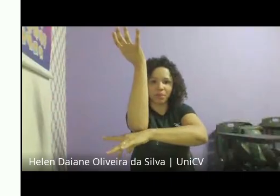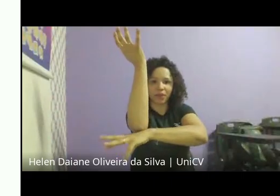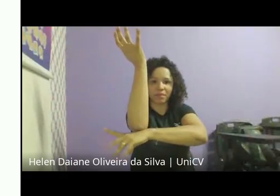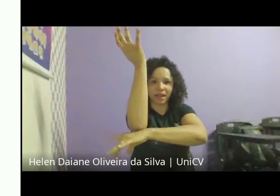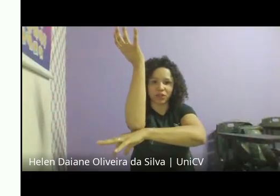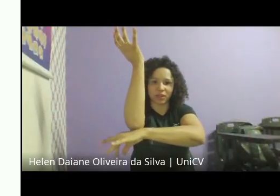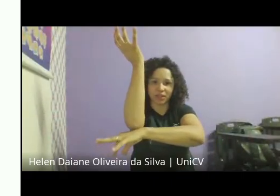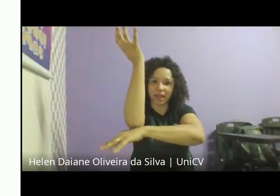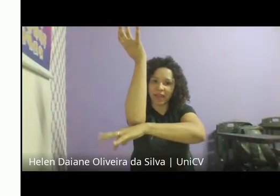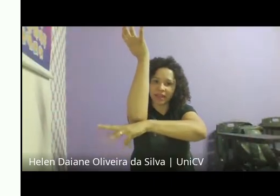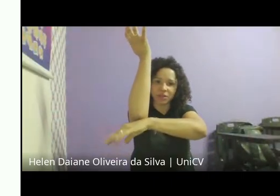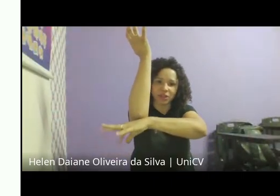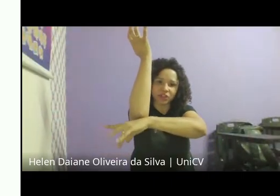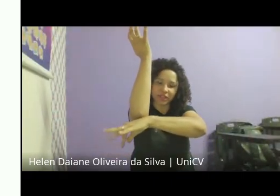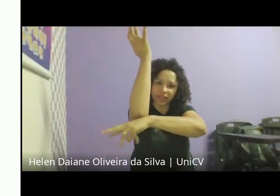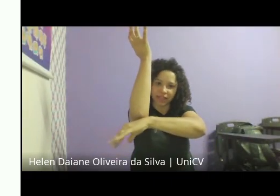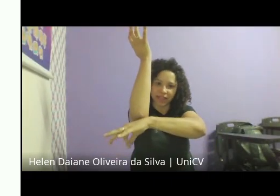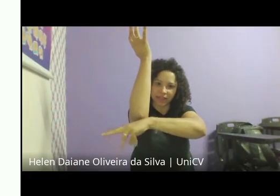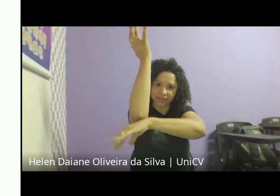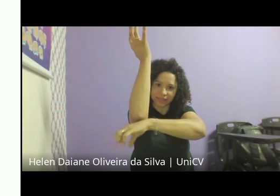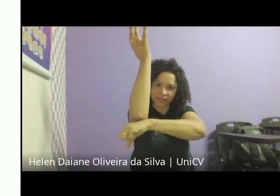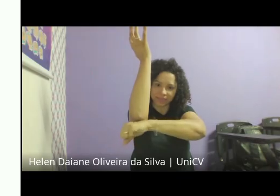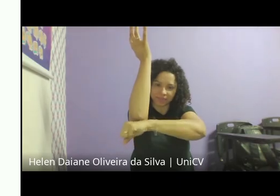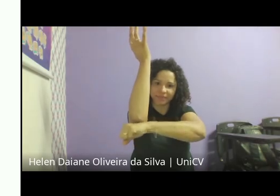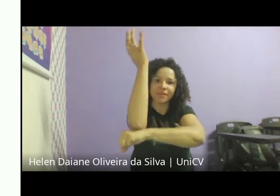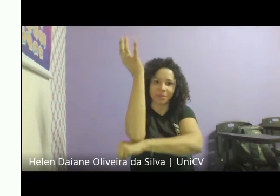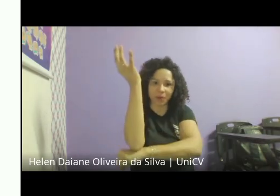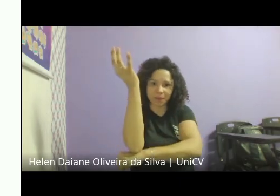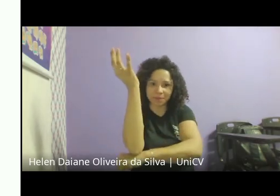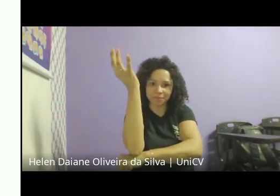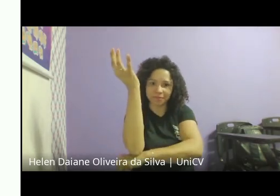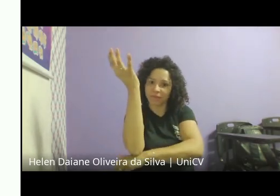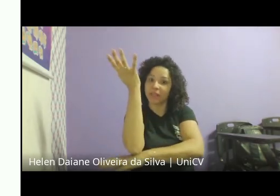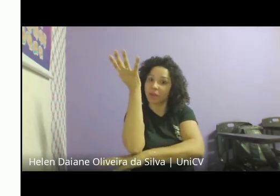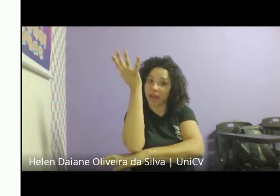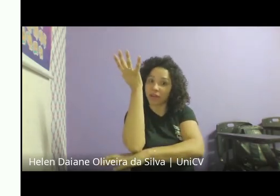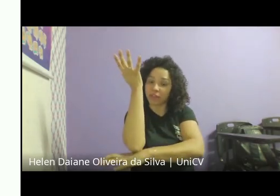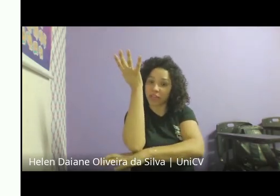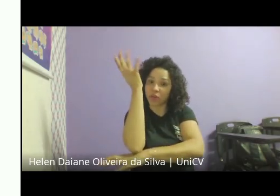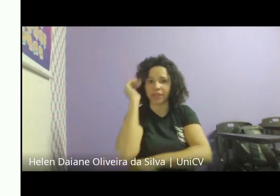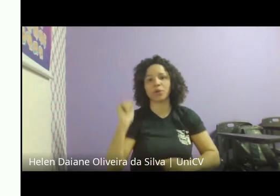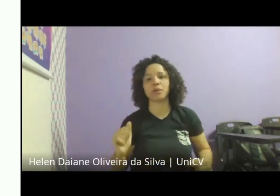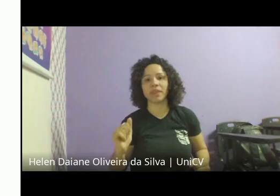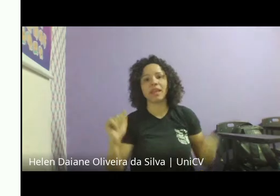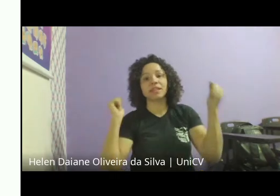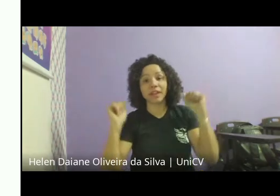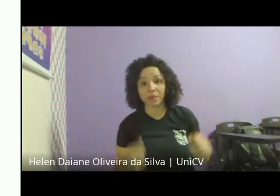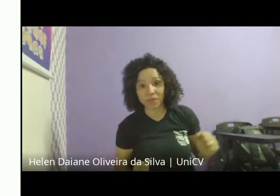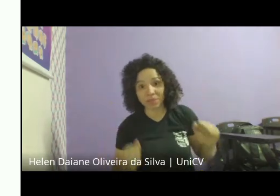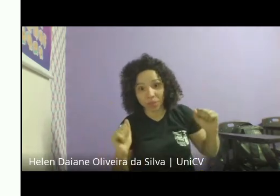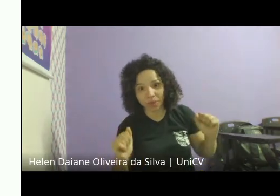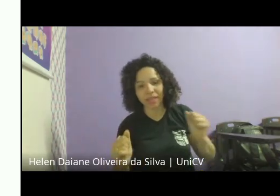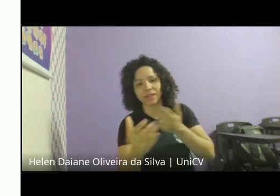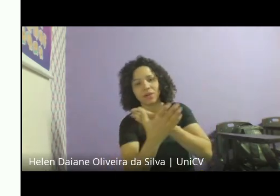Eu pego aqui embaixo, ó. Raiz, ó. Já tá aqui, raiz. Tá bom? Então, árvore é icônico. Se eu falar